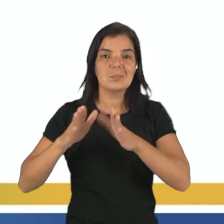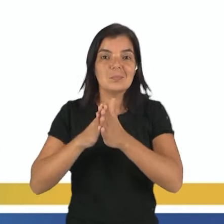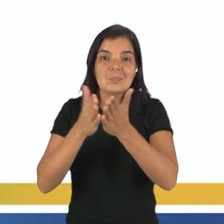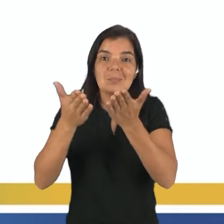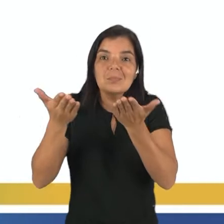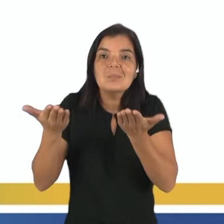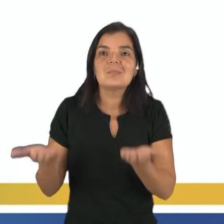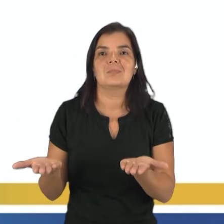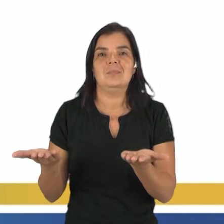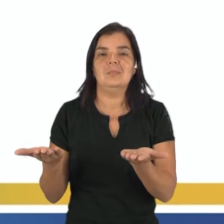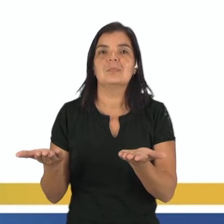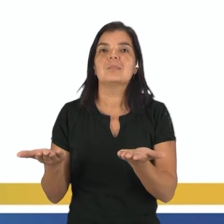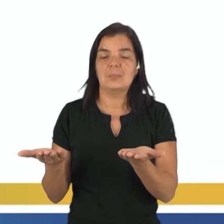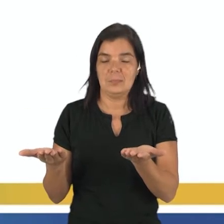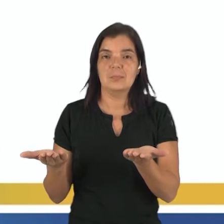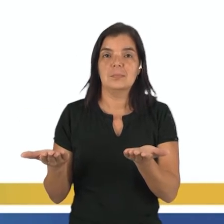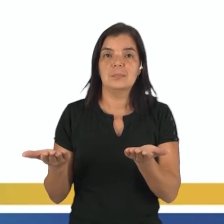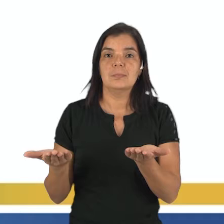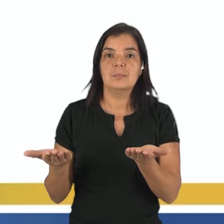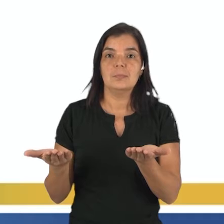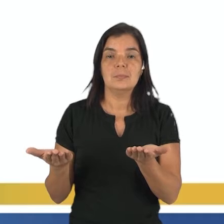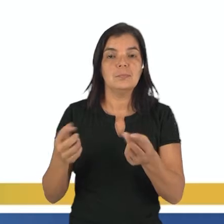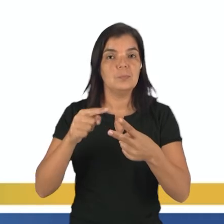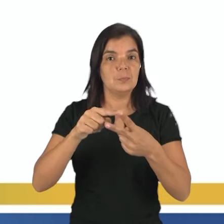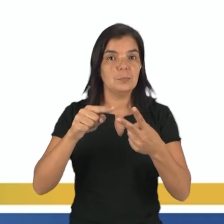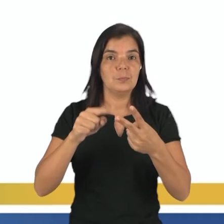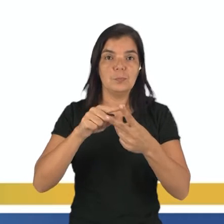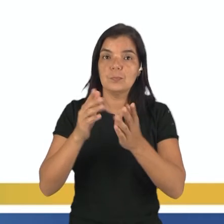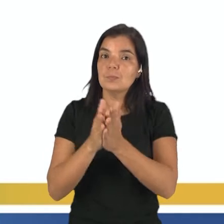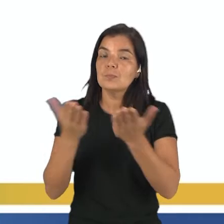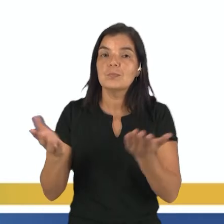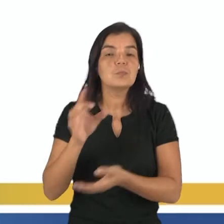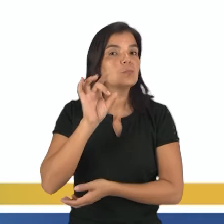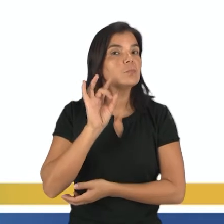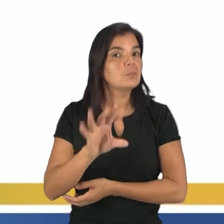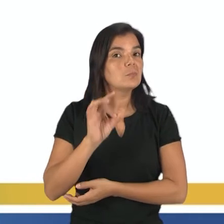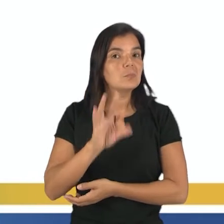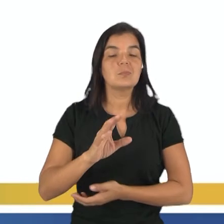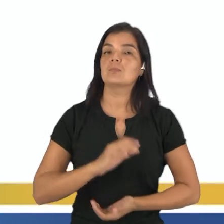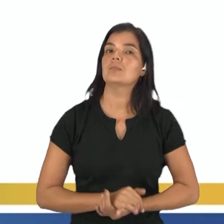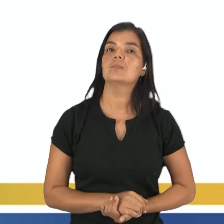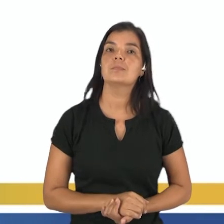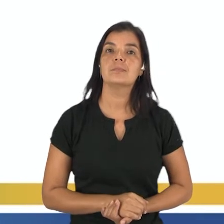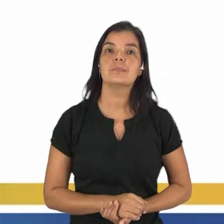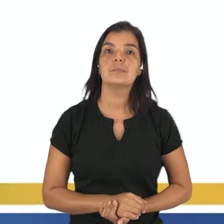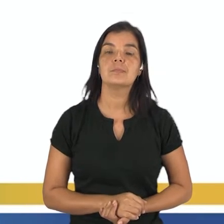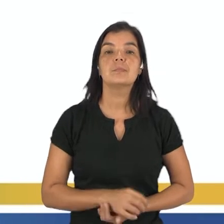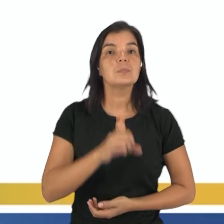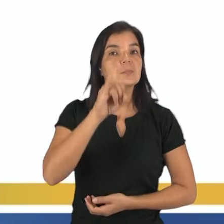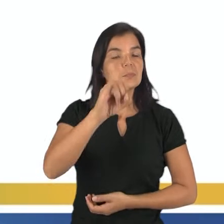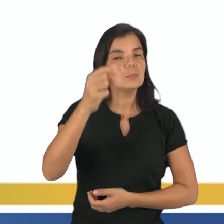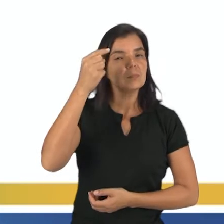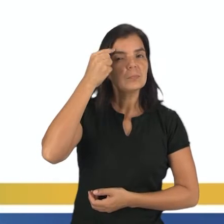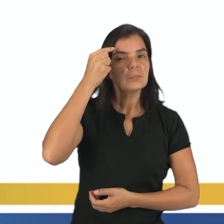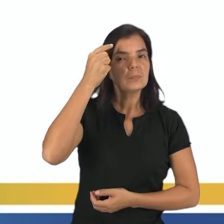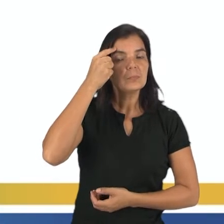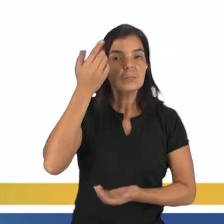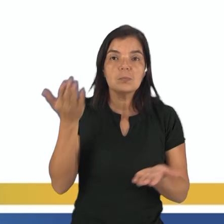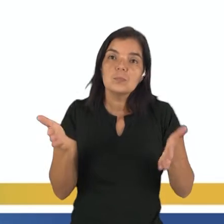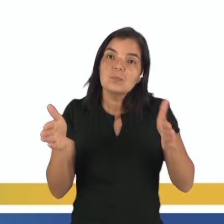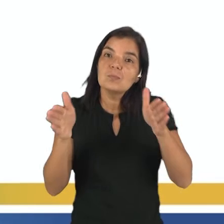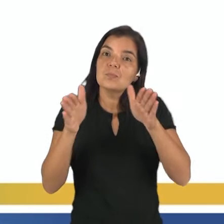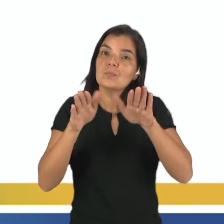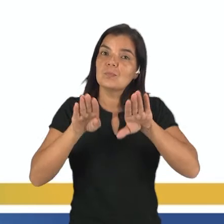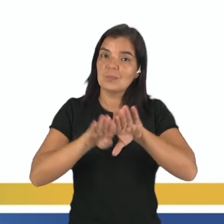ele desmontado, ele plano, com 2 dimensões apenas, certo? Se a gente pensar em fechar